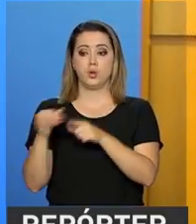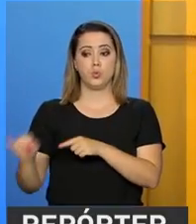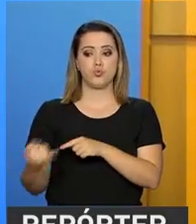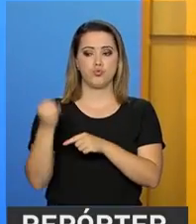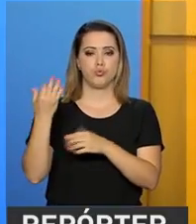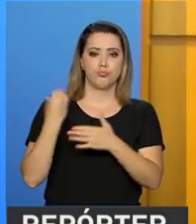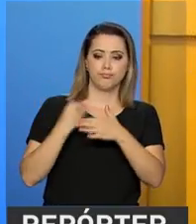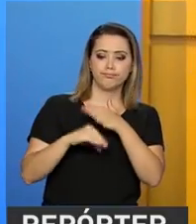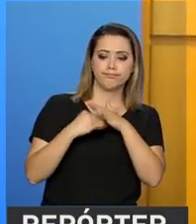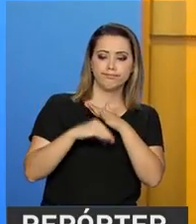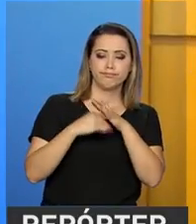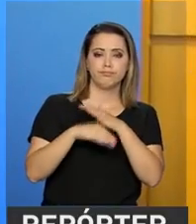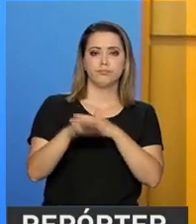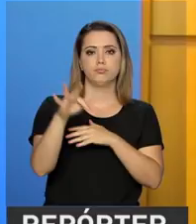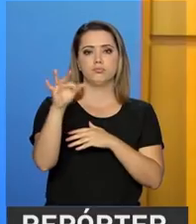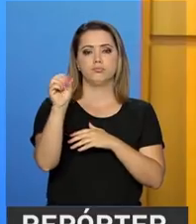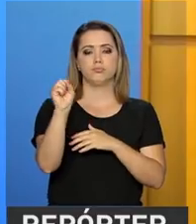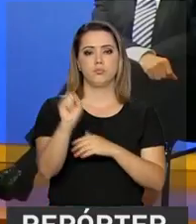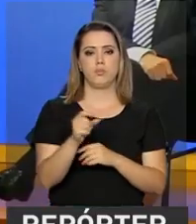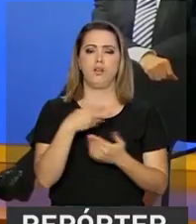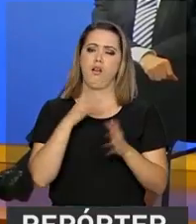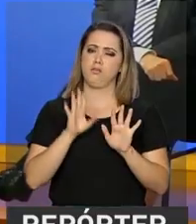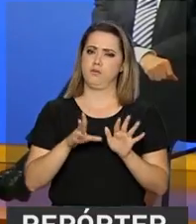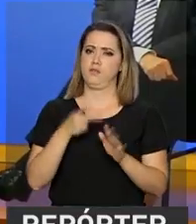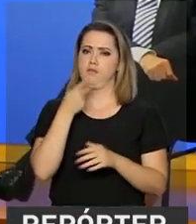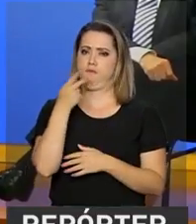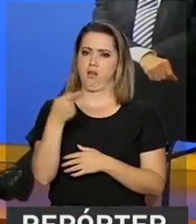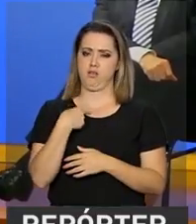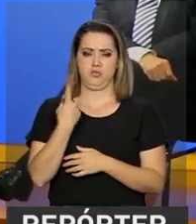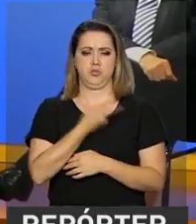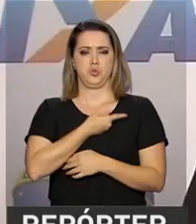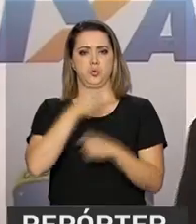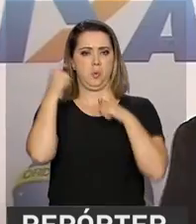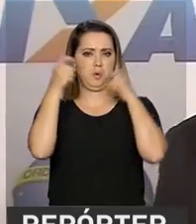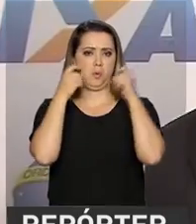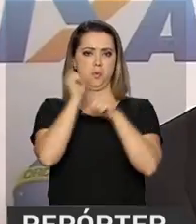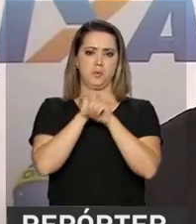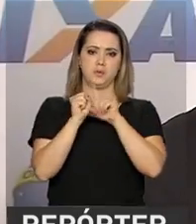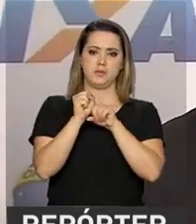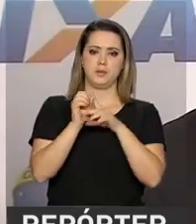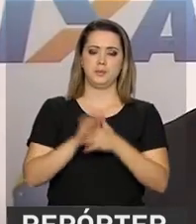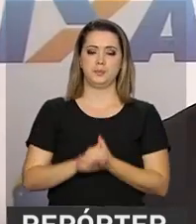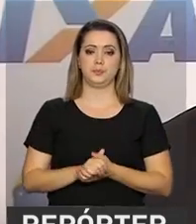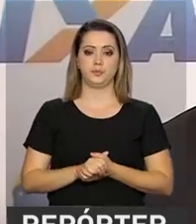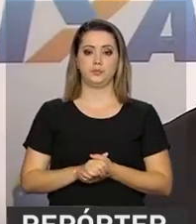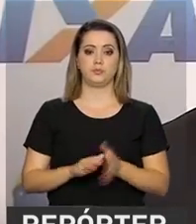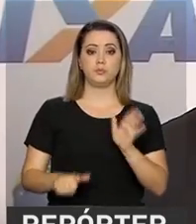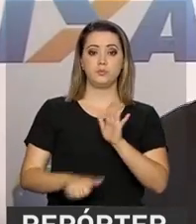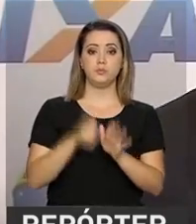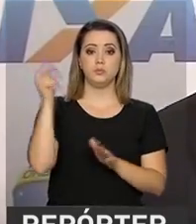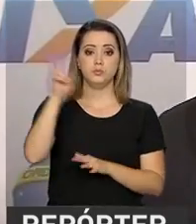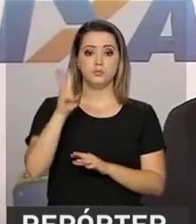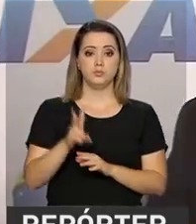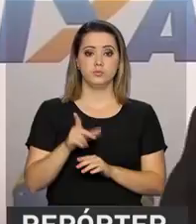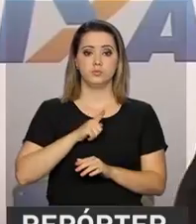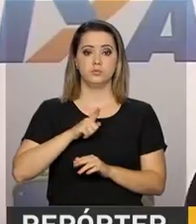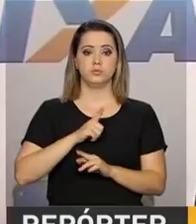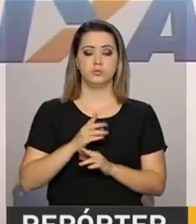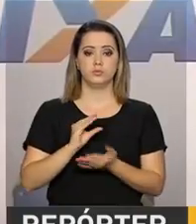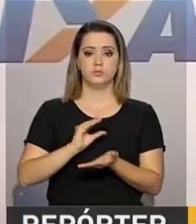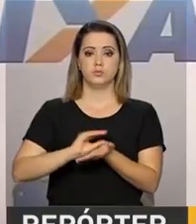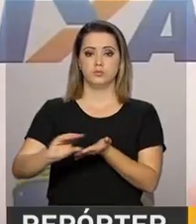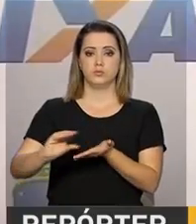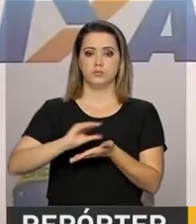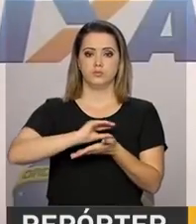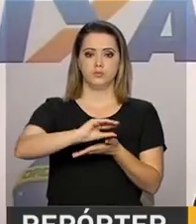Fundo de Garantia. Não é verdade? E depois dizem que nós não nos preocupamos com o social. Pela primeira vez na vida, há uma